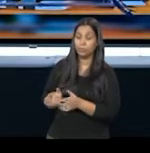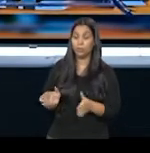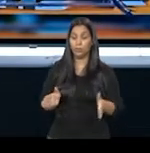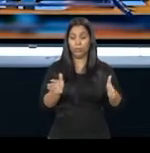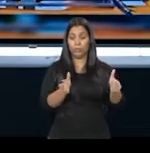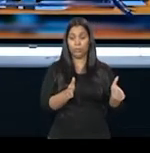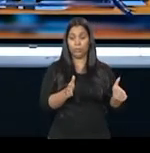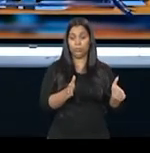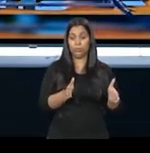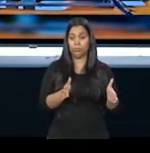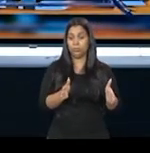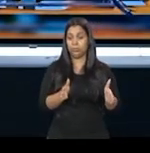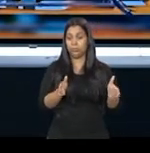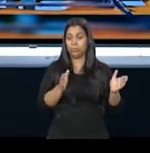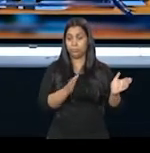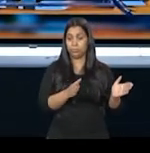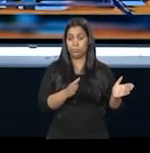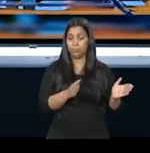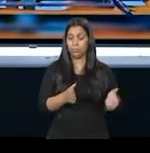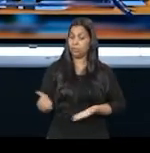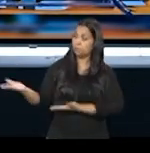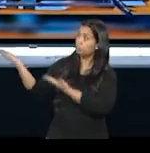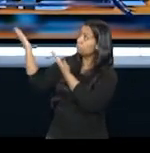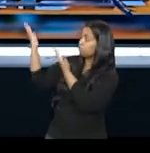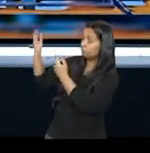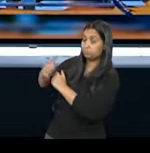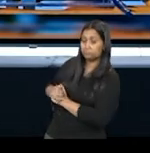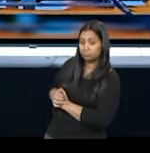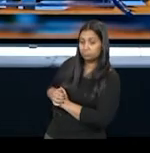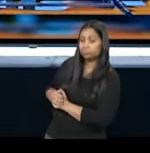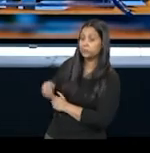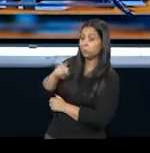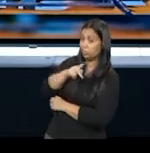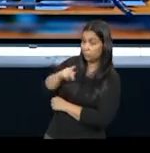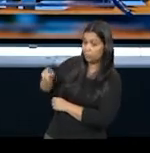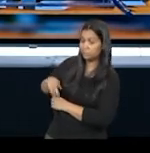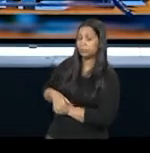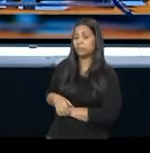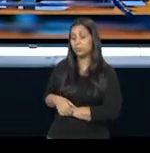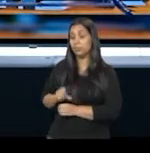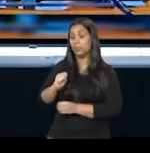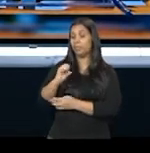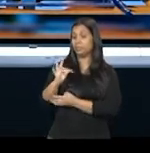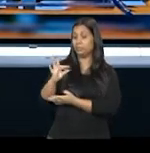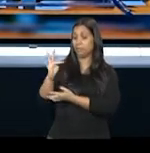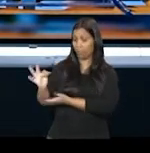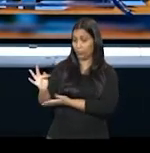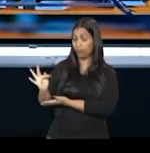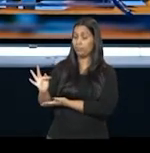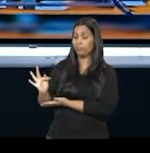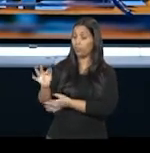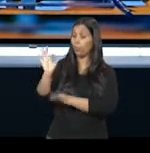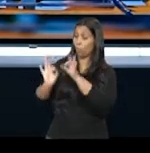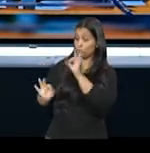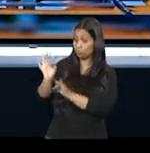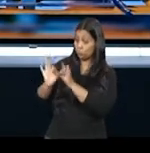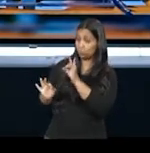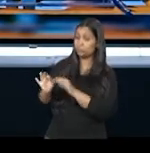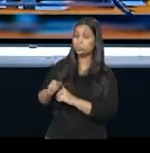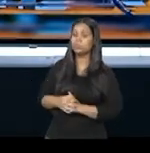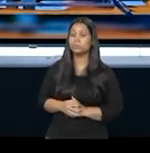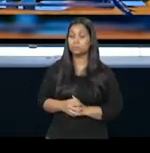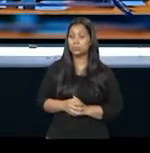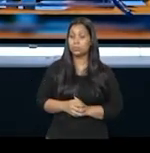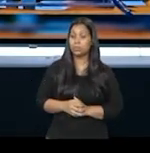lado, nós temos, então, o Palácio do Planalto, onde fica o presidente, o Supremo Tribunal Federal, onde ficam os